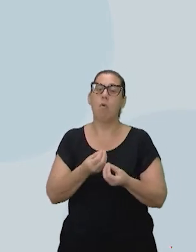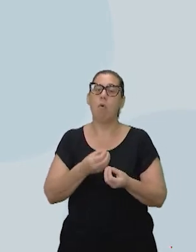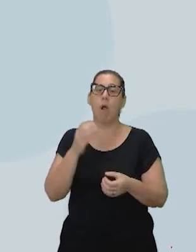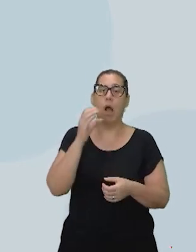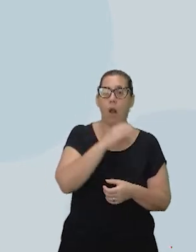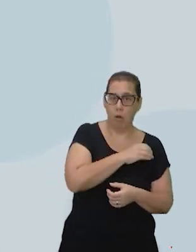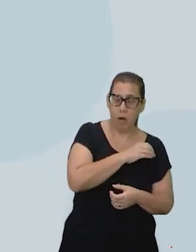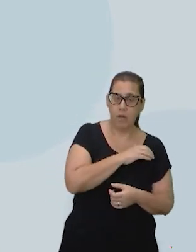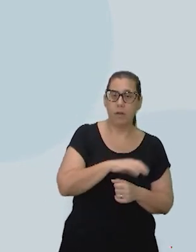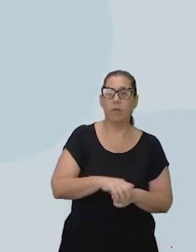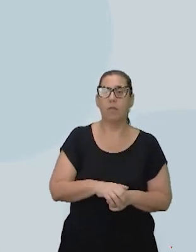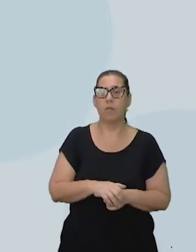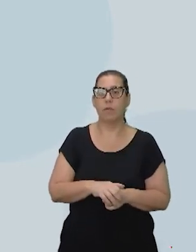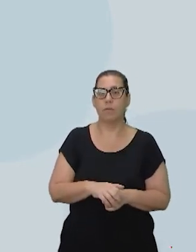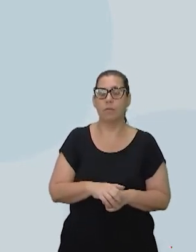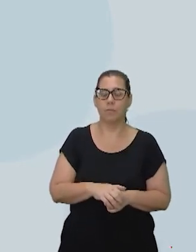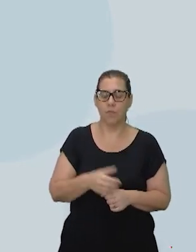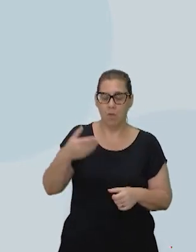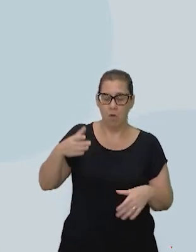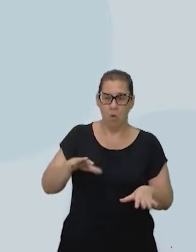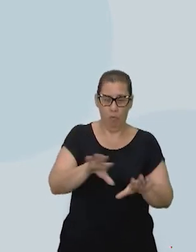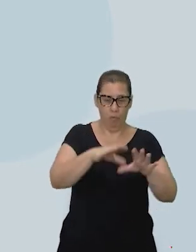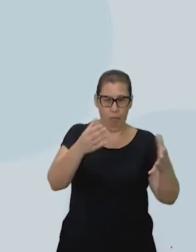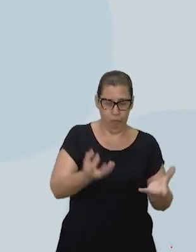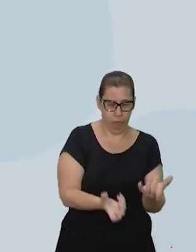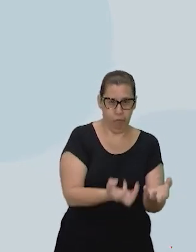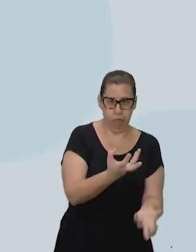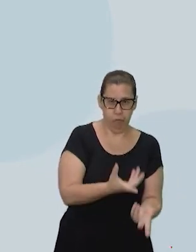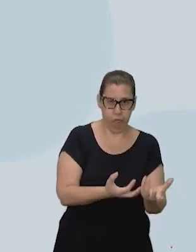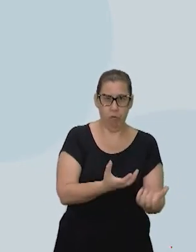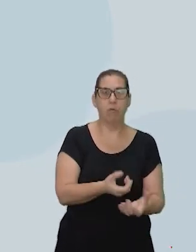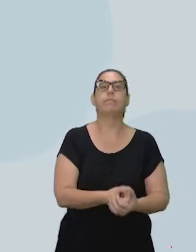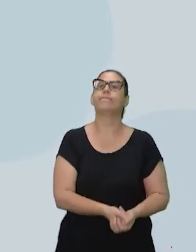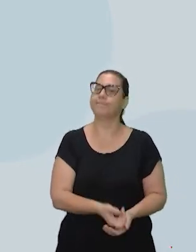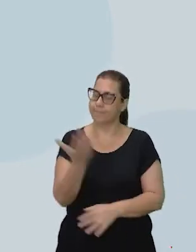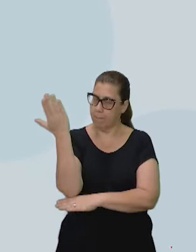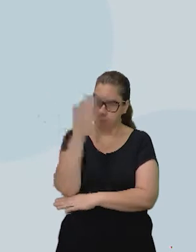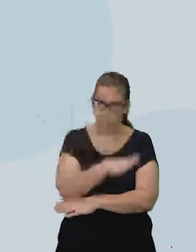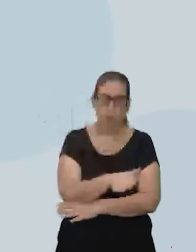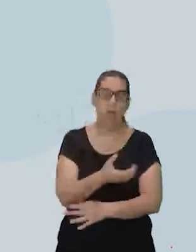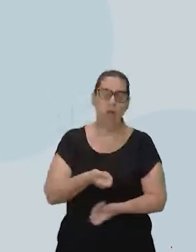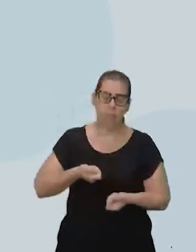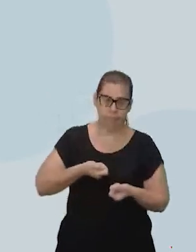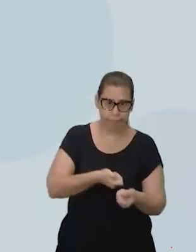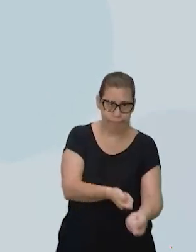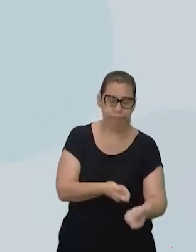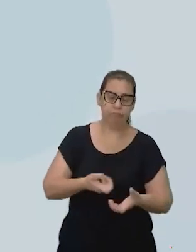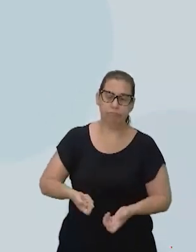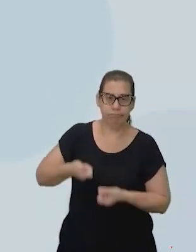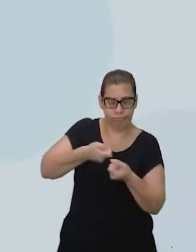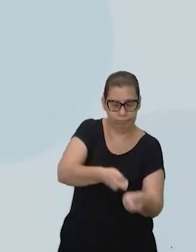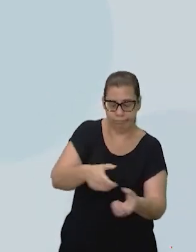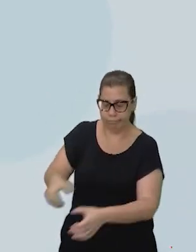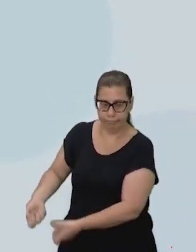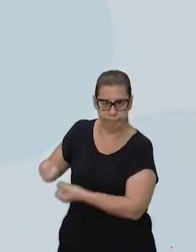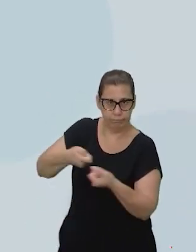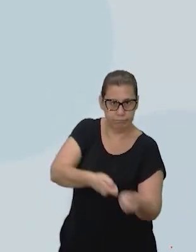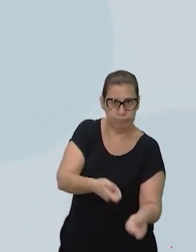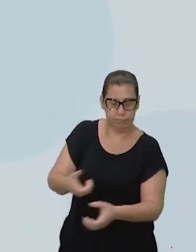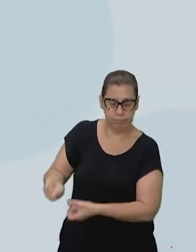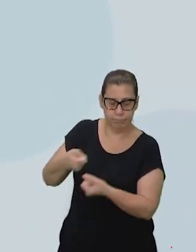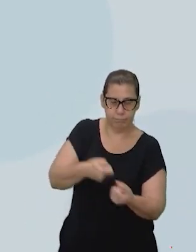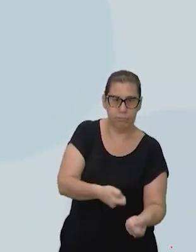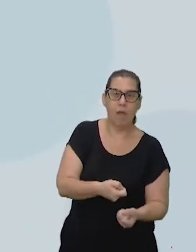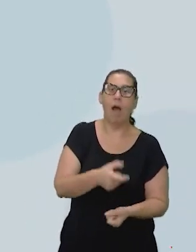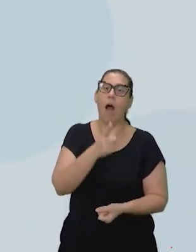quente, o calor vai lá para a fornalha, vai o carvão, vai a madeira, vai lá fornecendo calor numa fornalha, esquenta